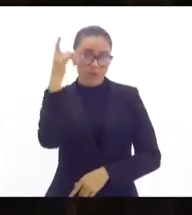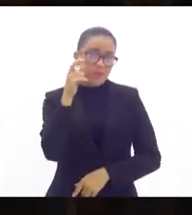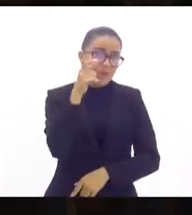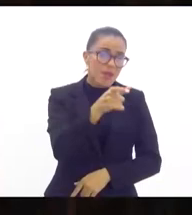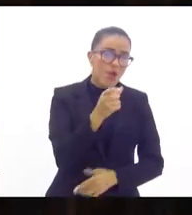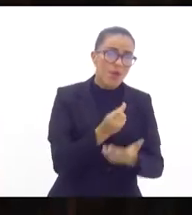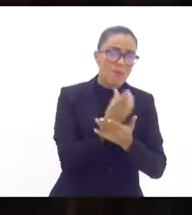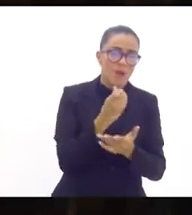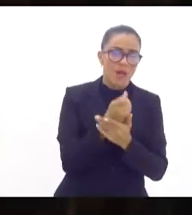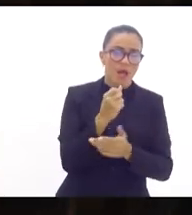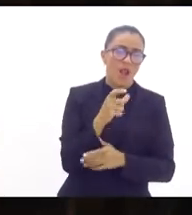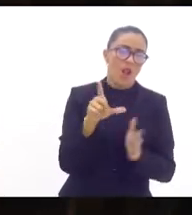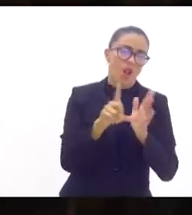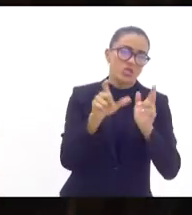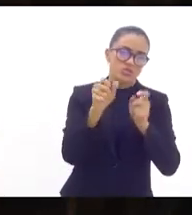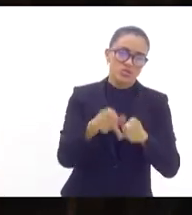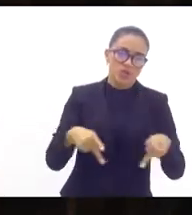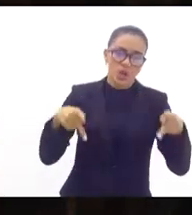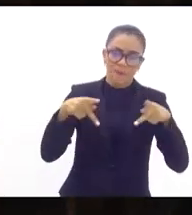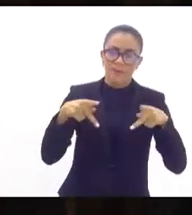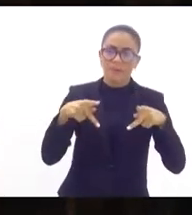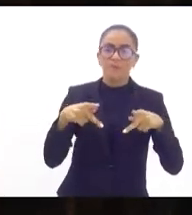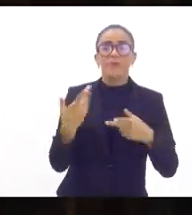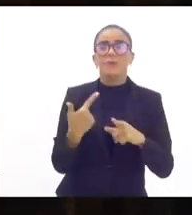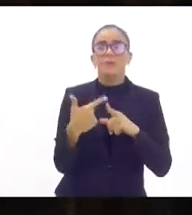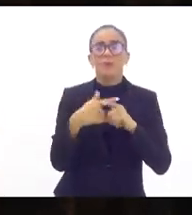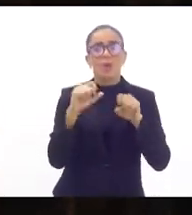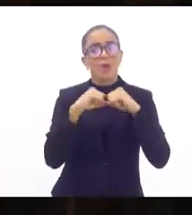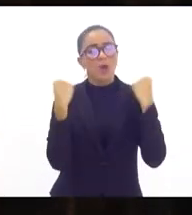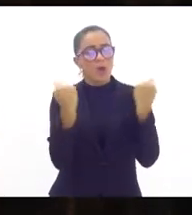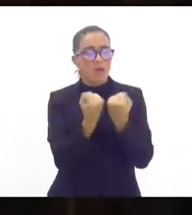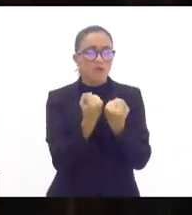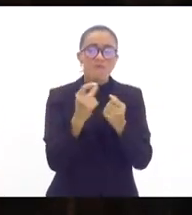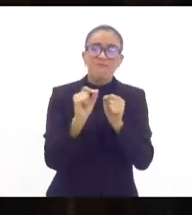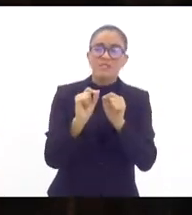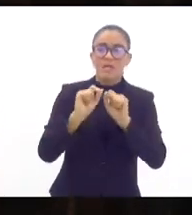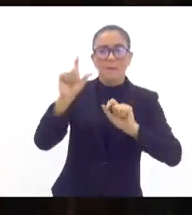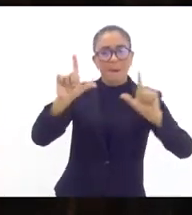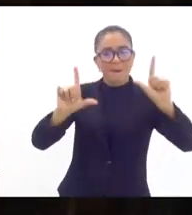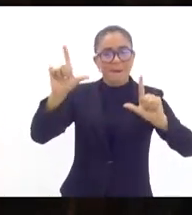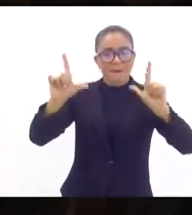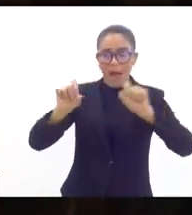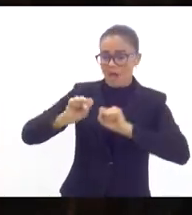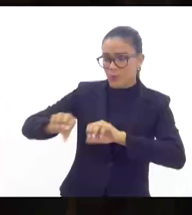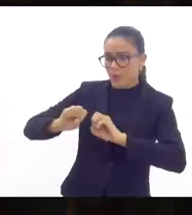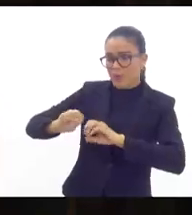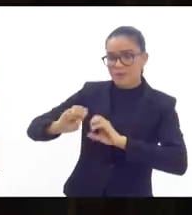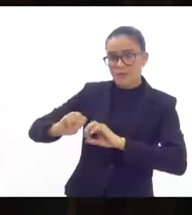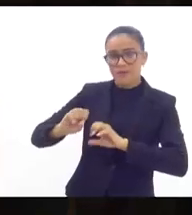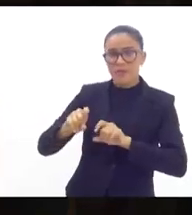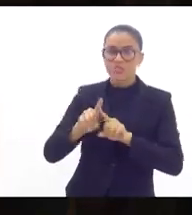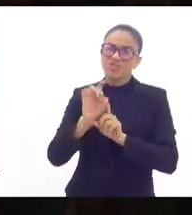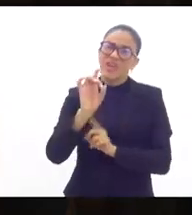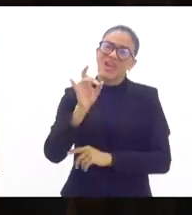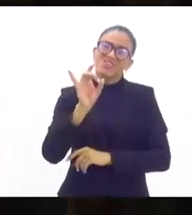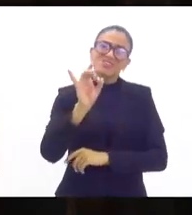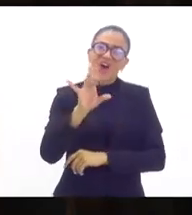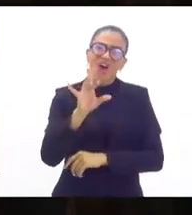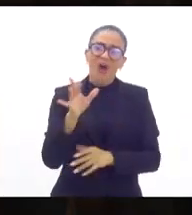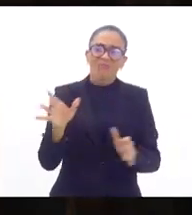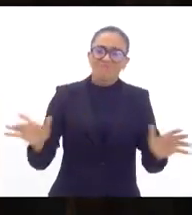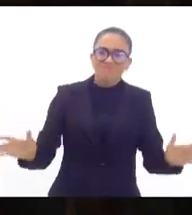porque não o Maracanã fazer campanhas educativas nesses telões maravilhosos que tem lá em vez de só promover